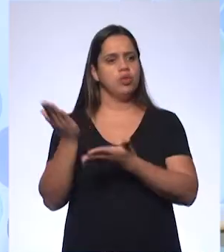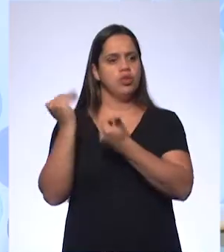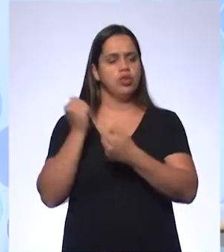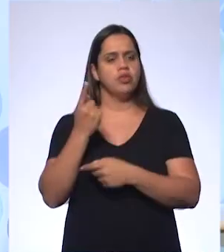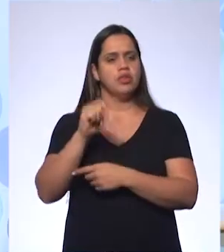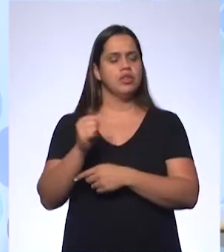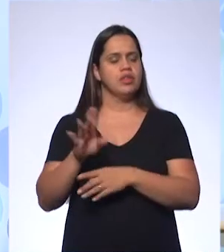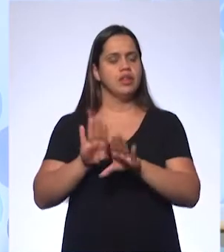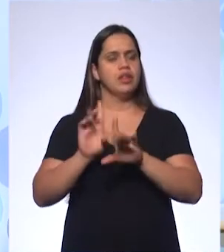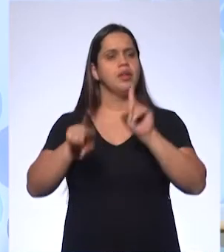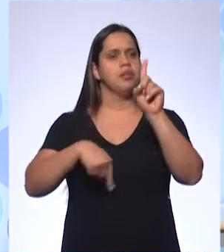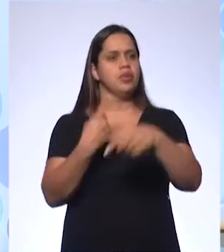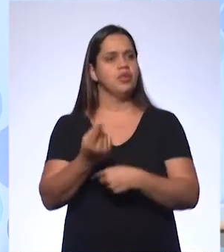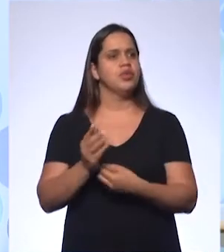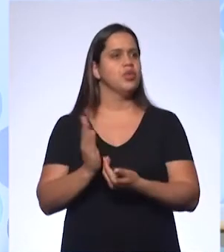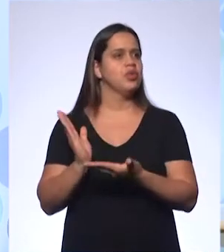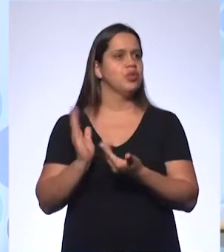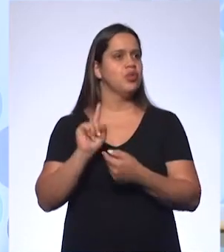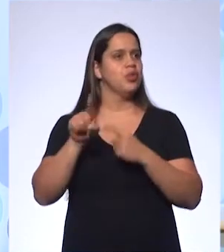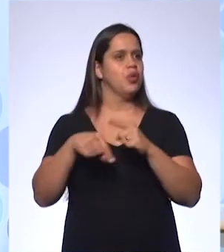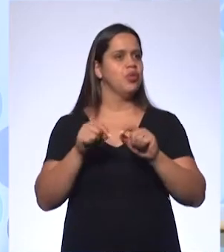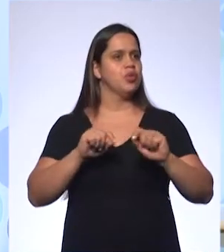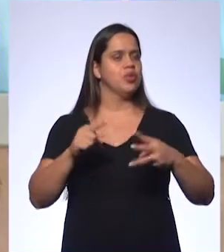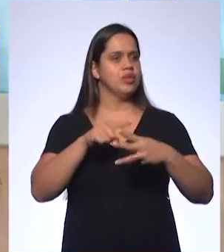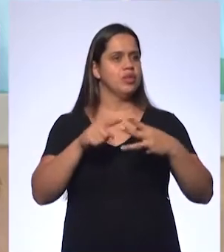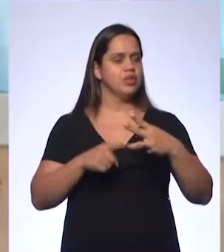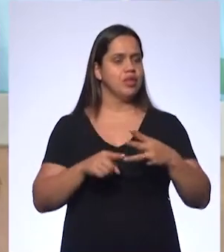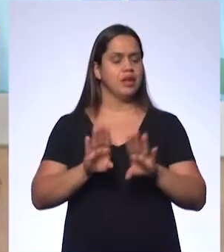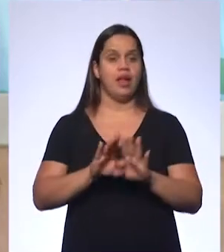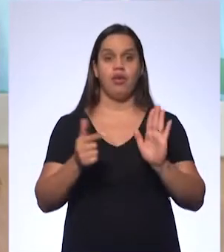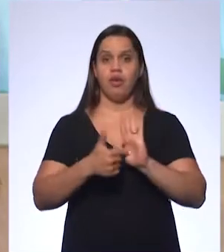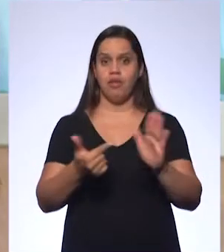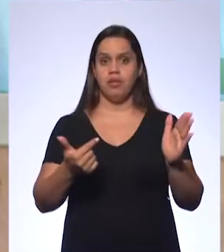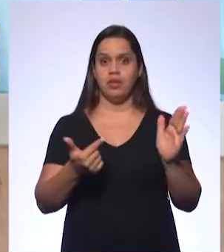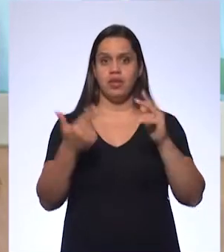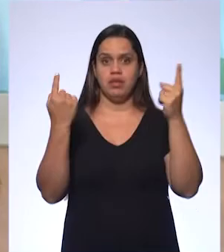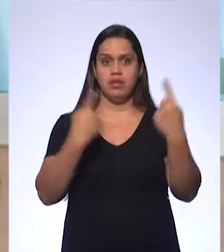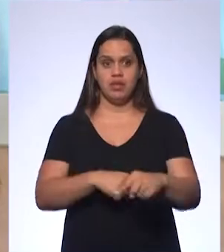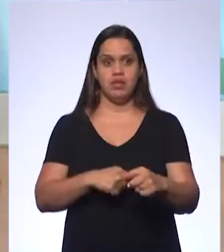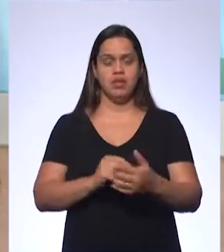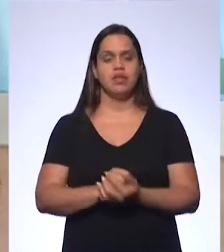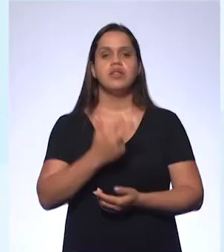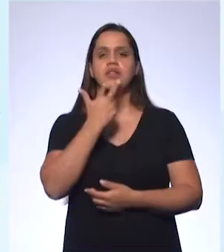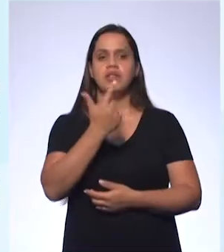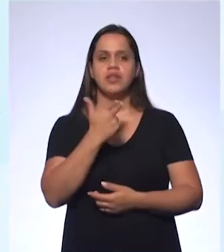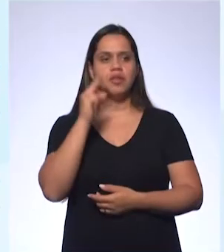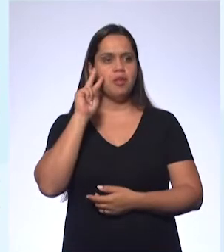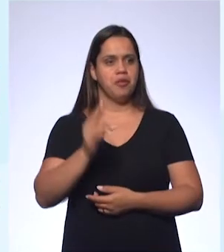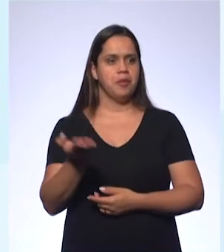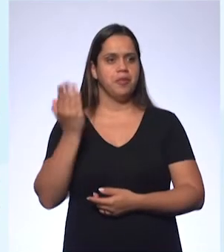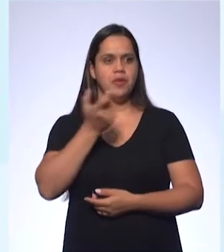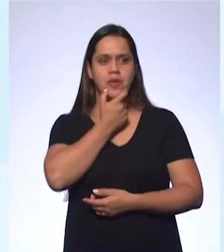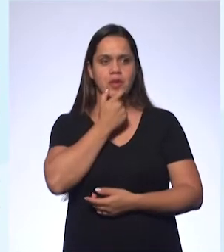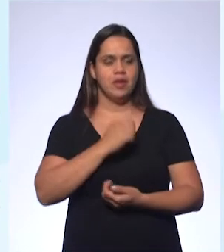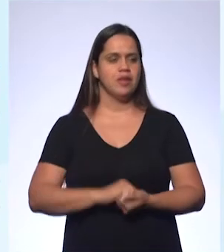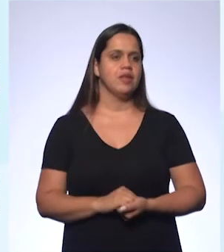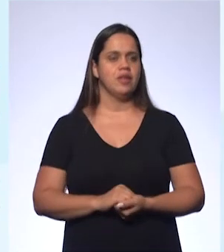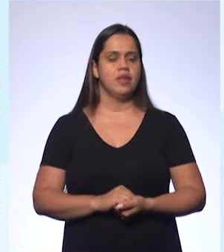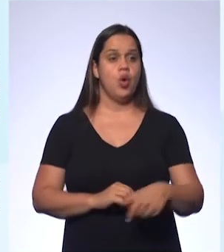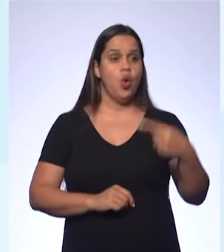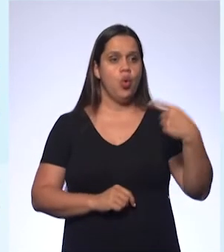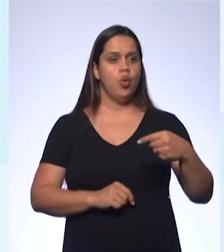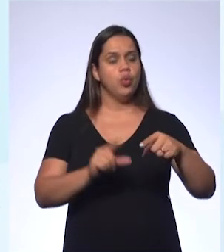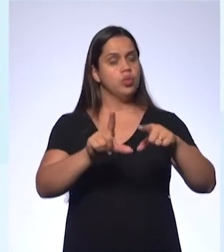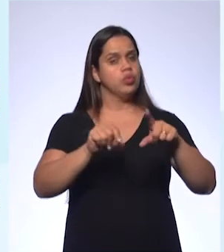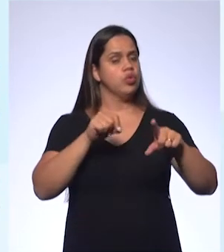Muito bem. Vamos lá para o nosso desafio de língua inglesa. Escolha um dos escritores